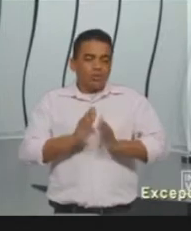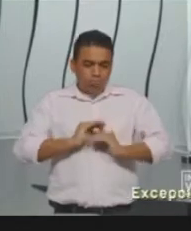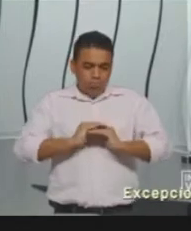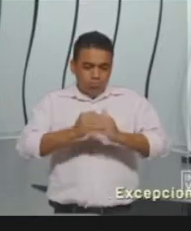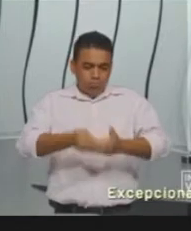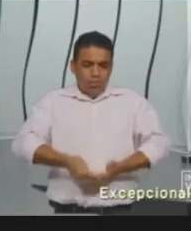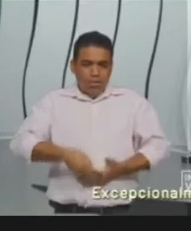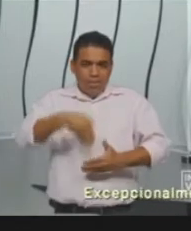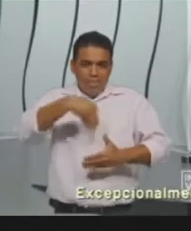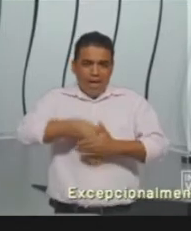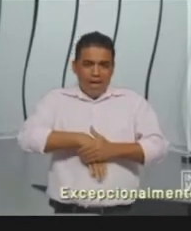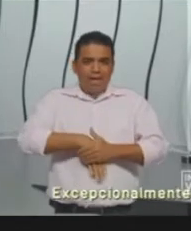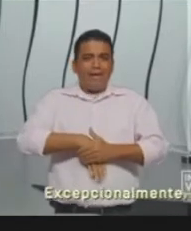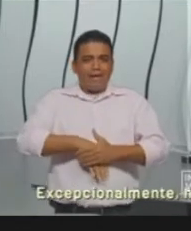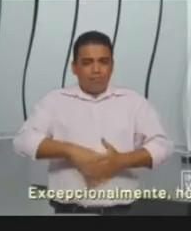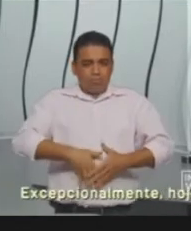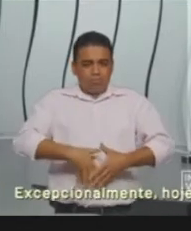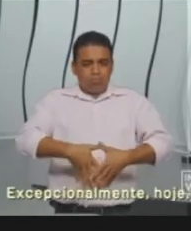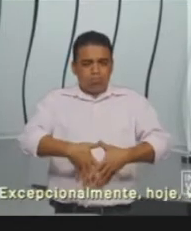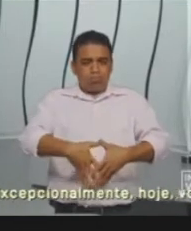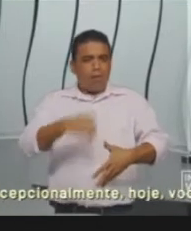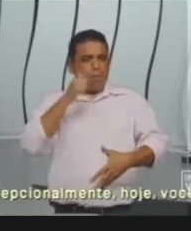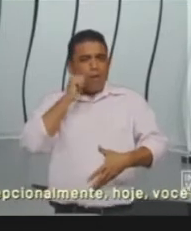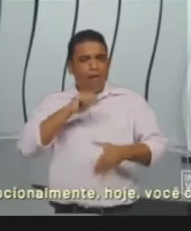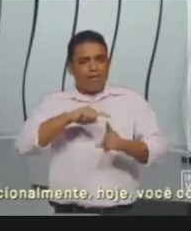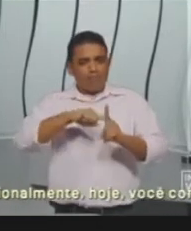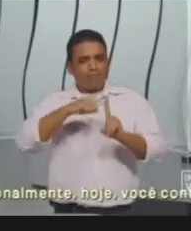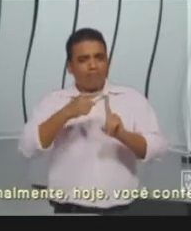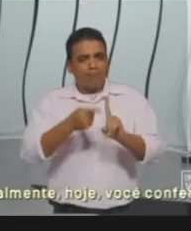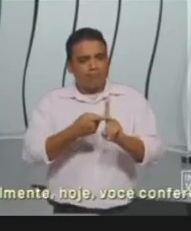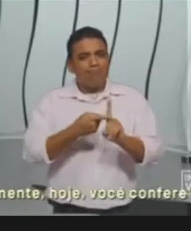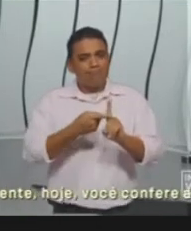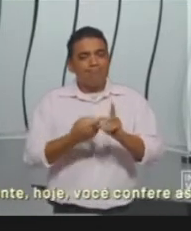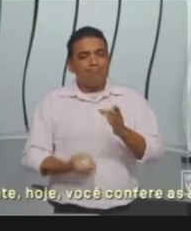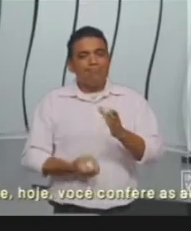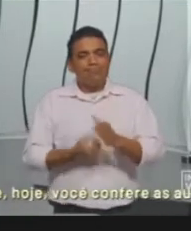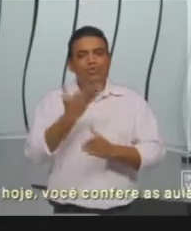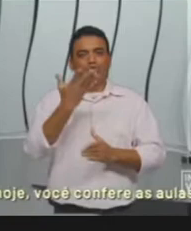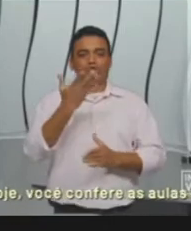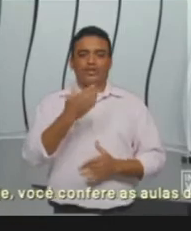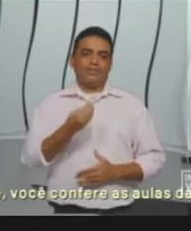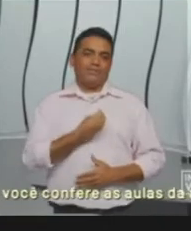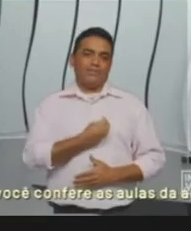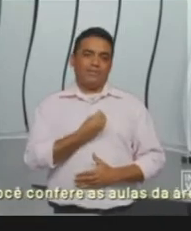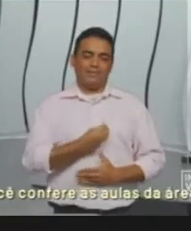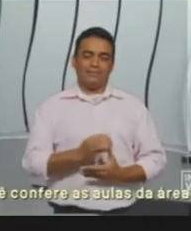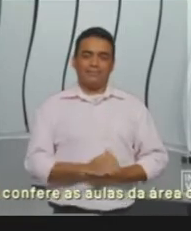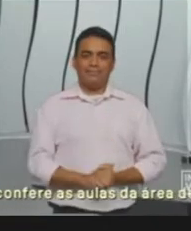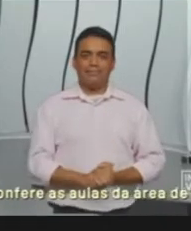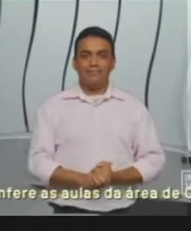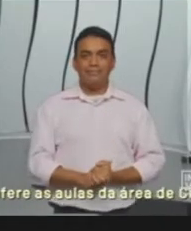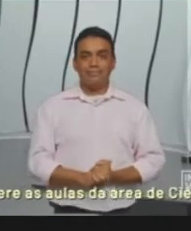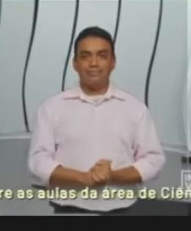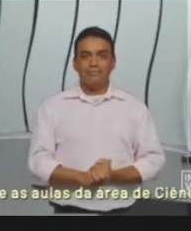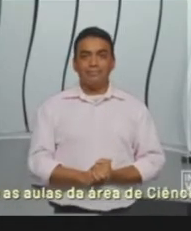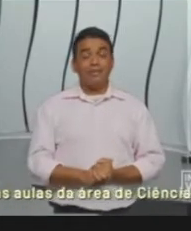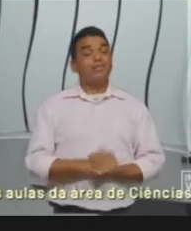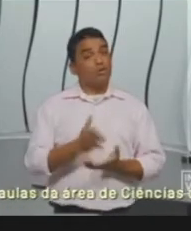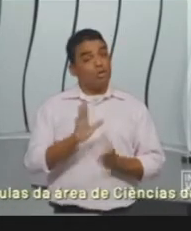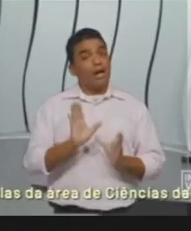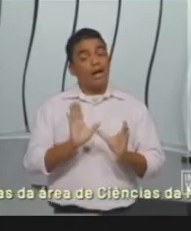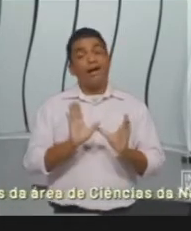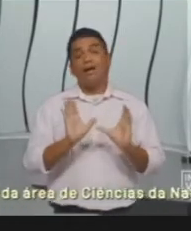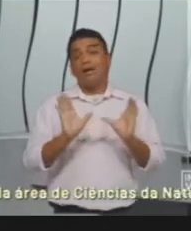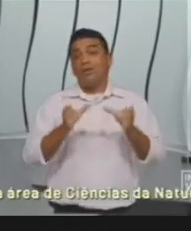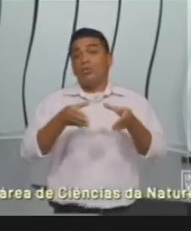teremos o organismo formado. Já a conjugação bacteriana, eu estou dando destaque aqui porque é um processo bem diferente, um pouco mais